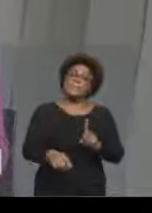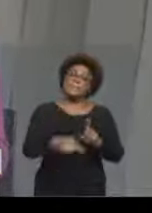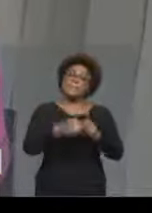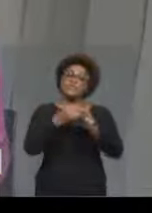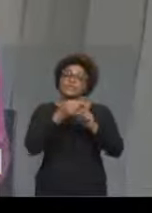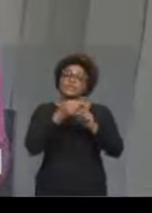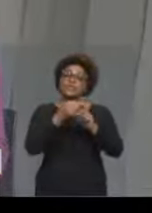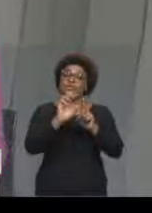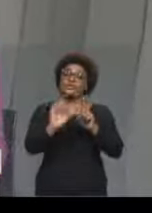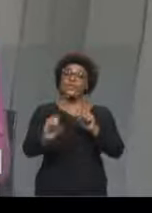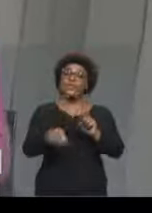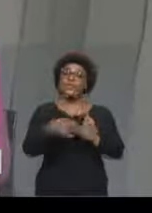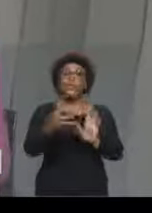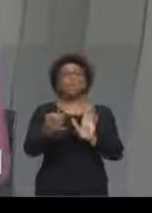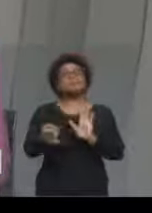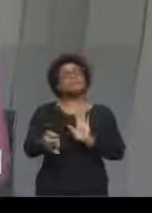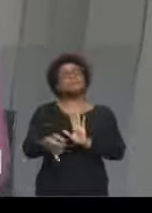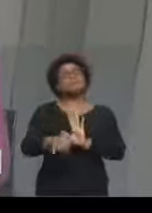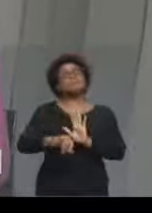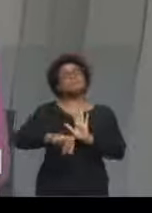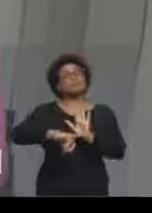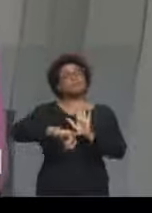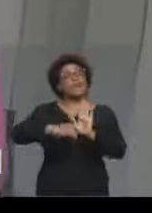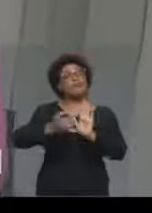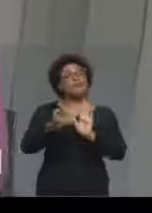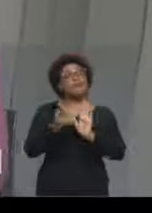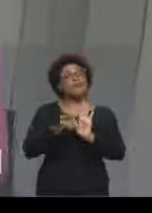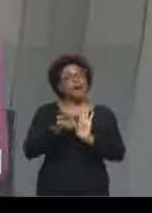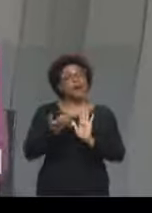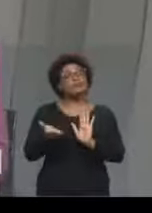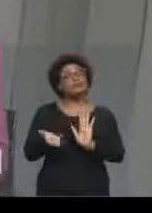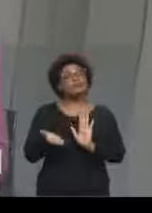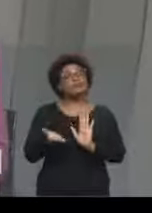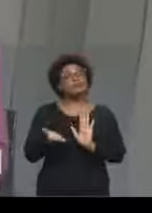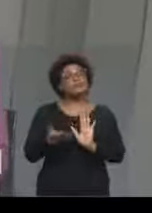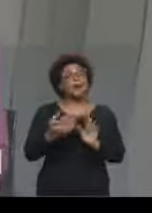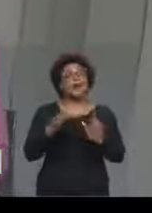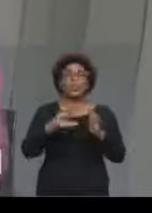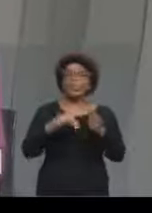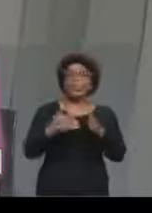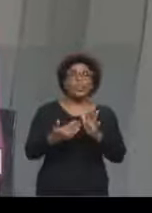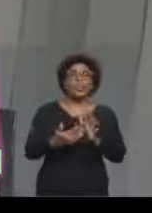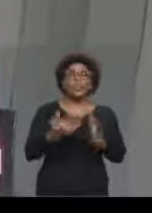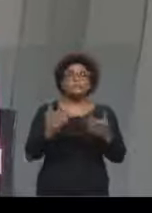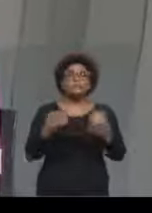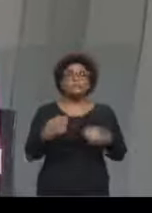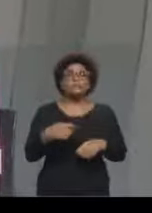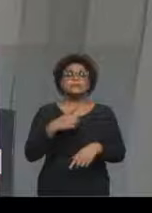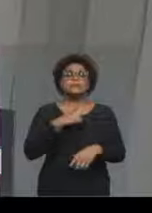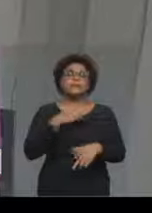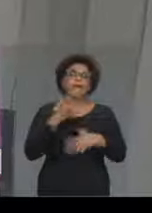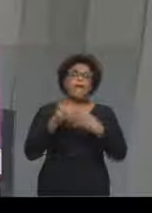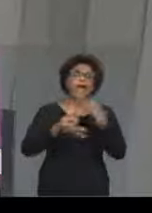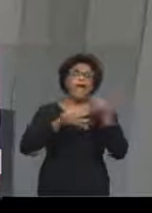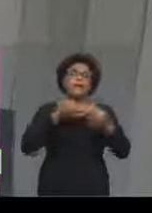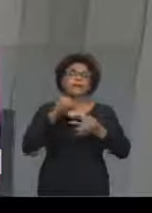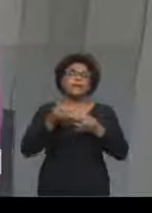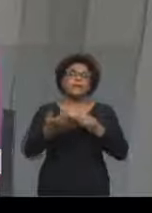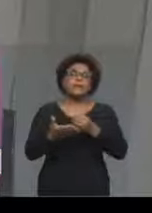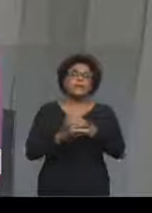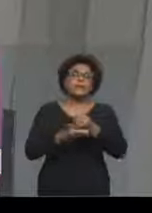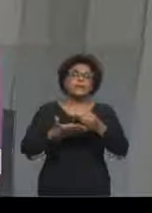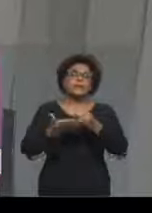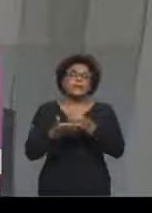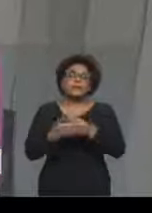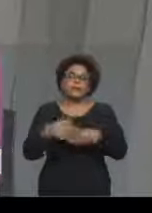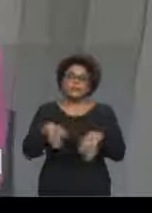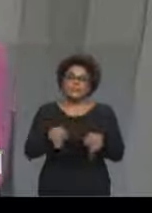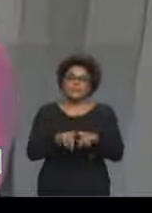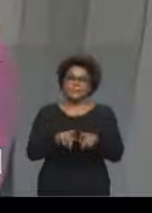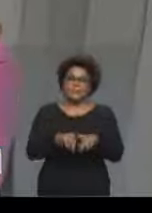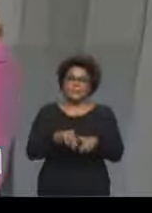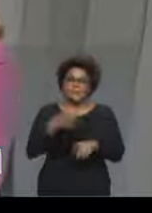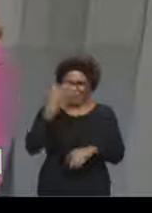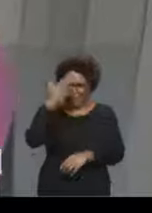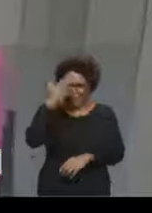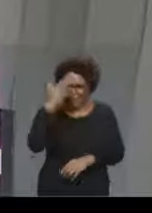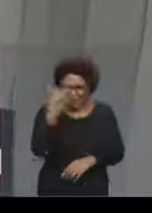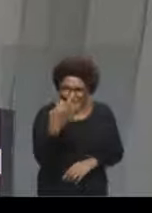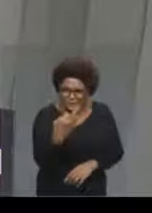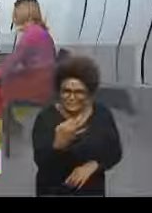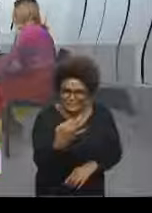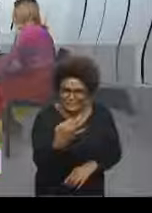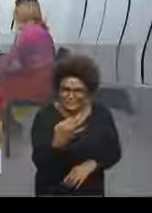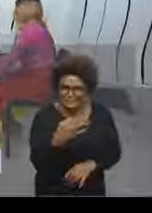toda opinião, ela precisa de ter, todo argumento, né? Ela precisa de ter um embasamento. Deu para entender?